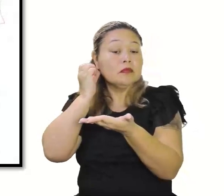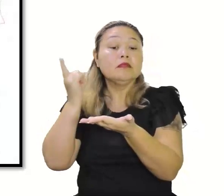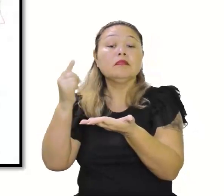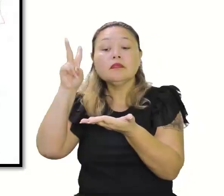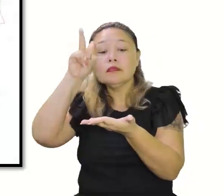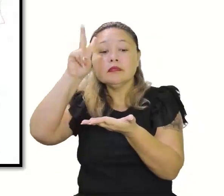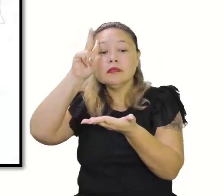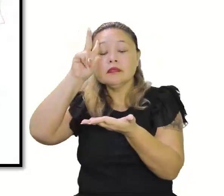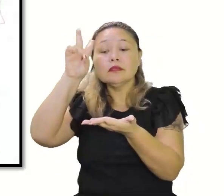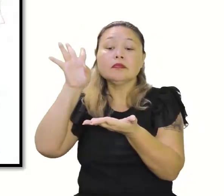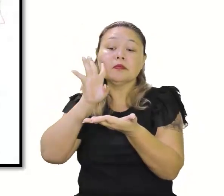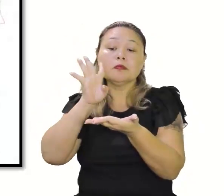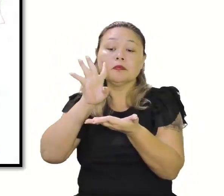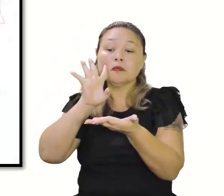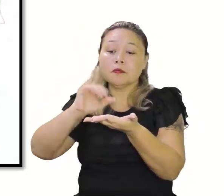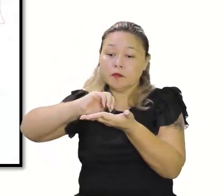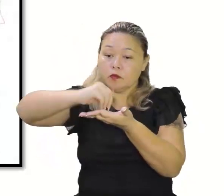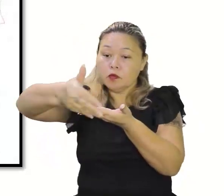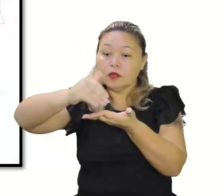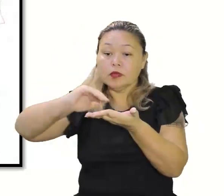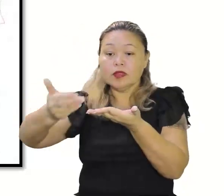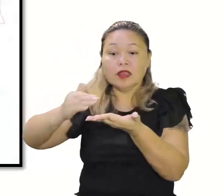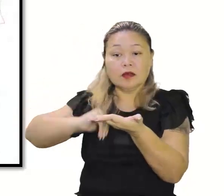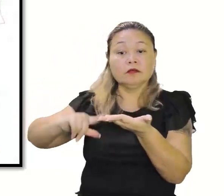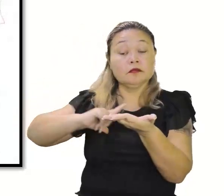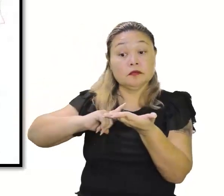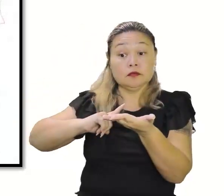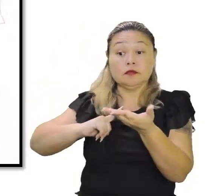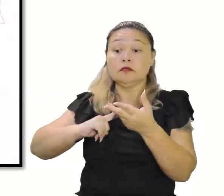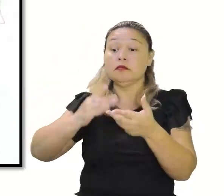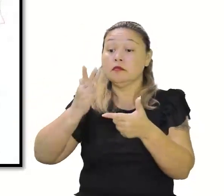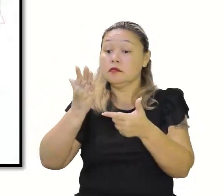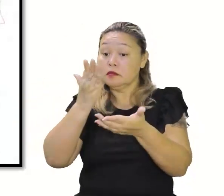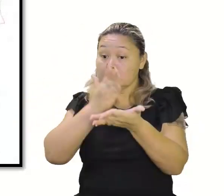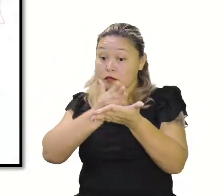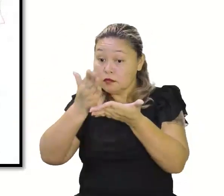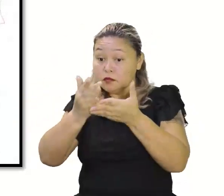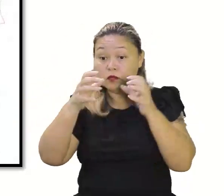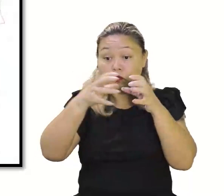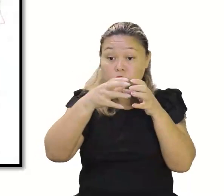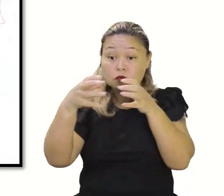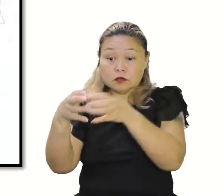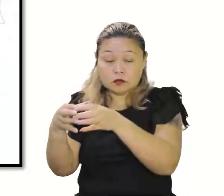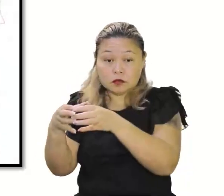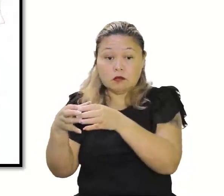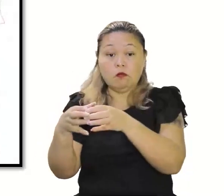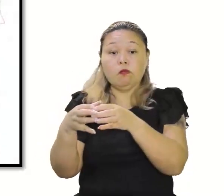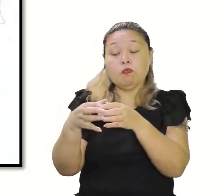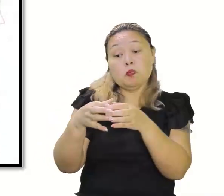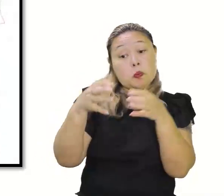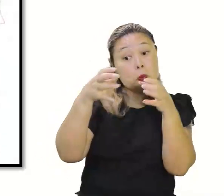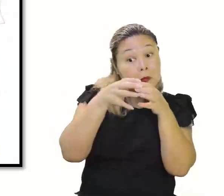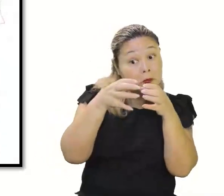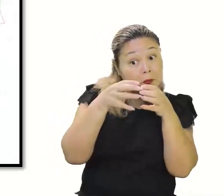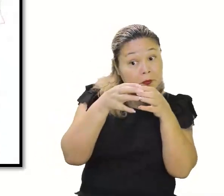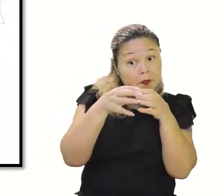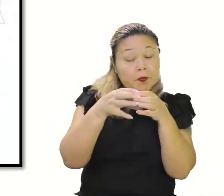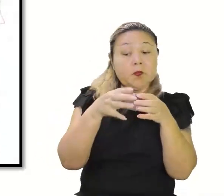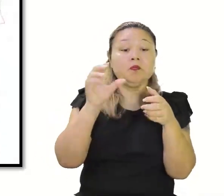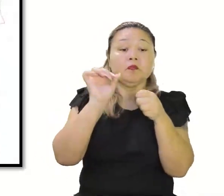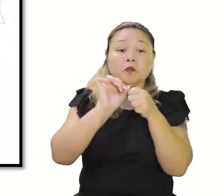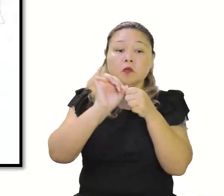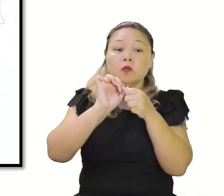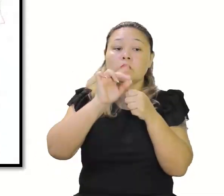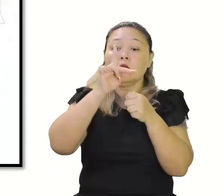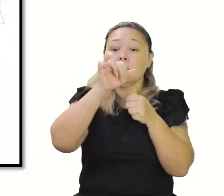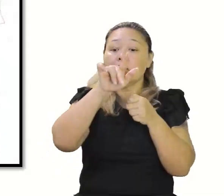lembrar. Legal da geometria espacial é o seguinte, ela se divide em 2 grupos específicos, tá? O grupo dos poliedros e o grupo